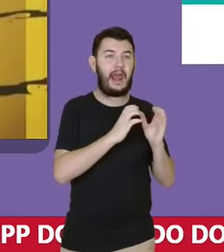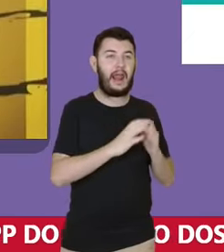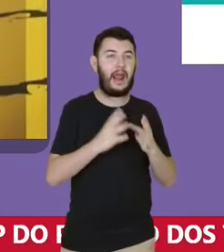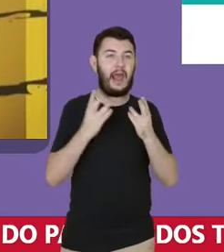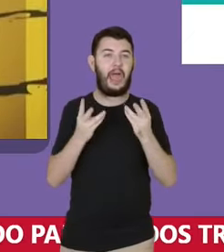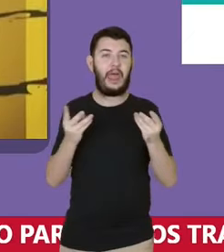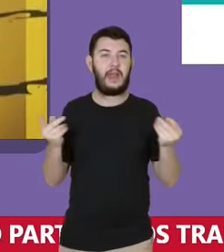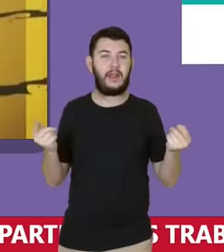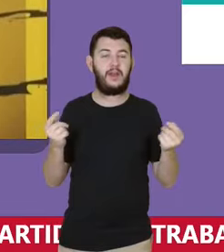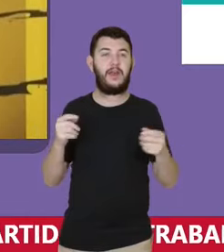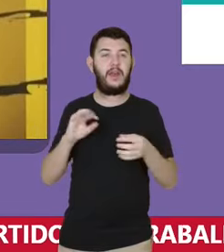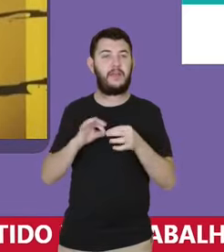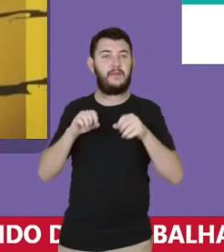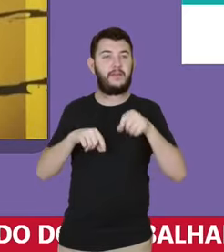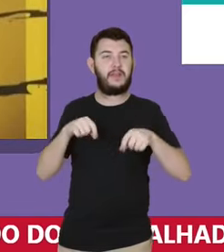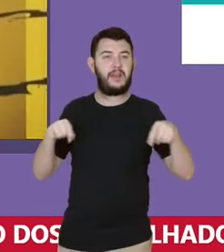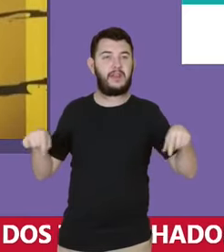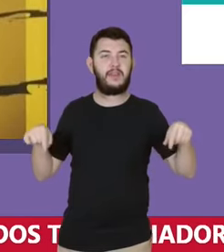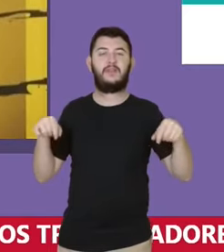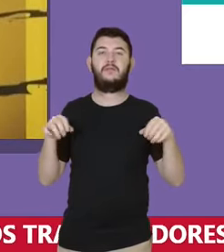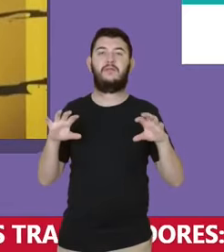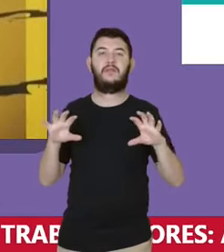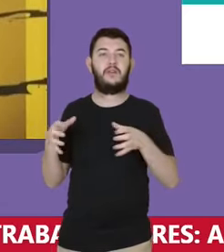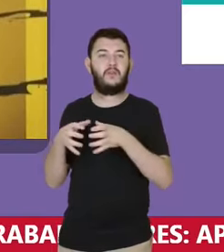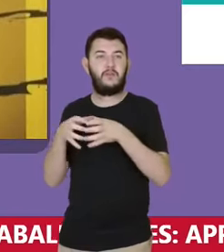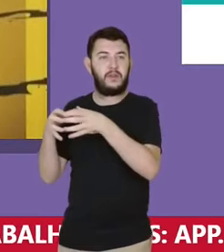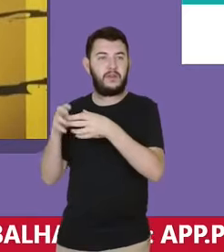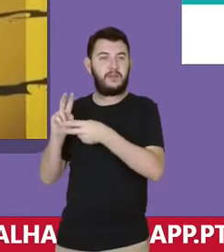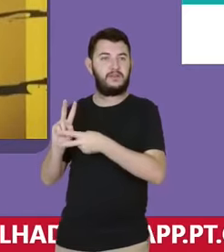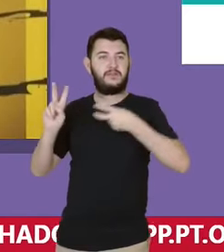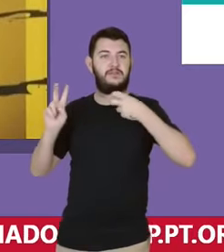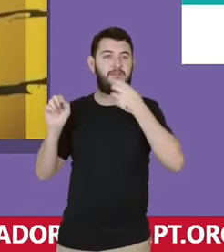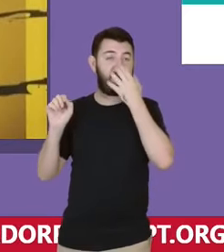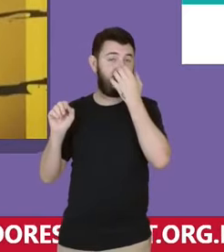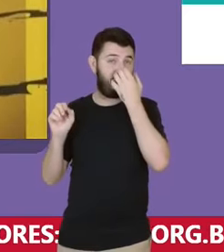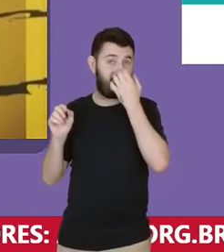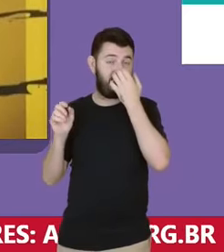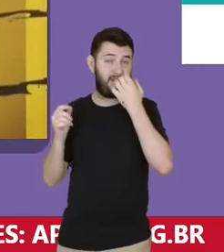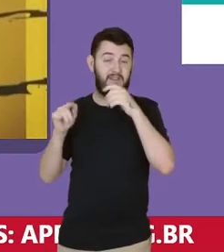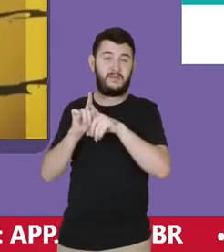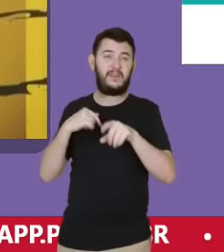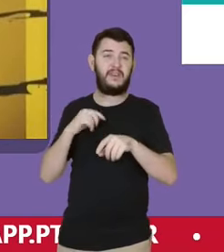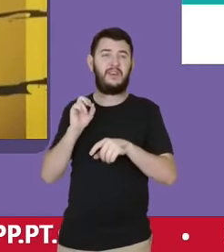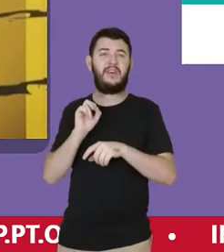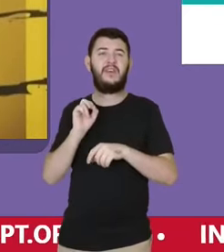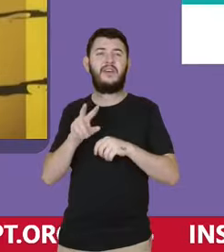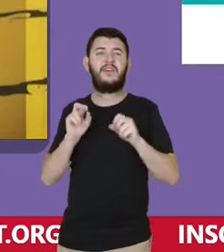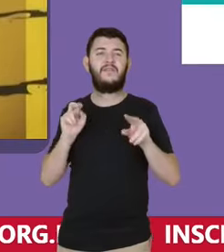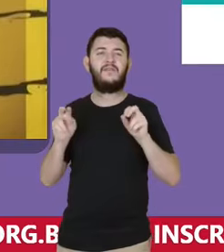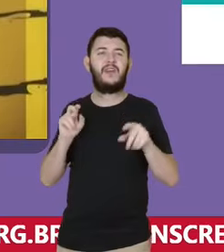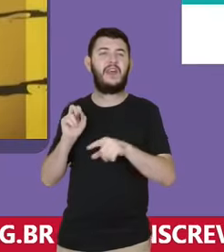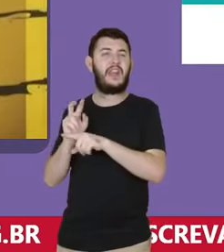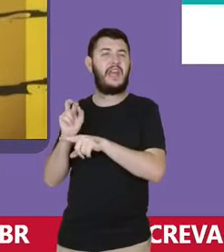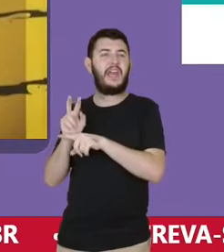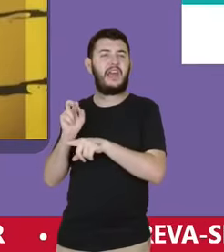comunidades tradicionais, as roças, né, tradicionais. Isso envenena praticamente tudo isso. Nós